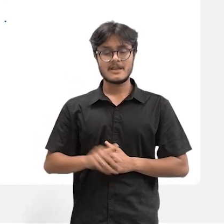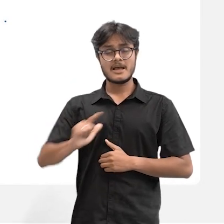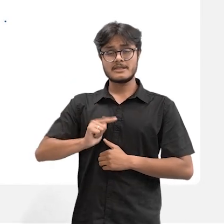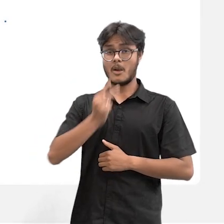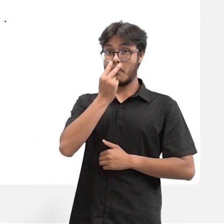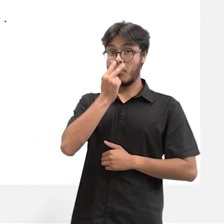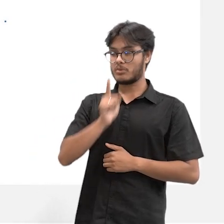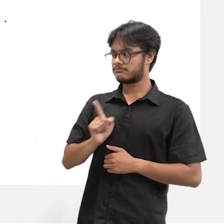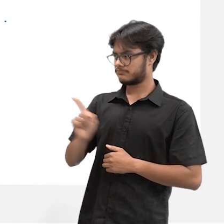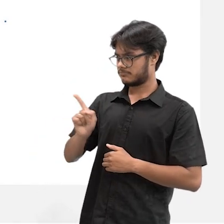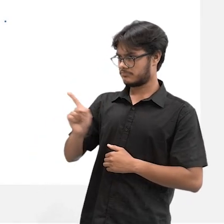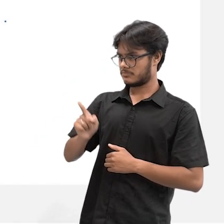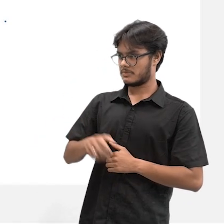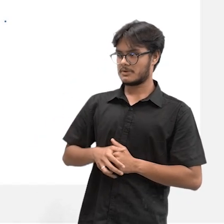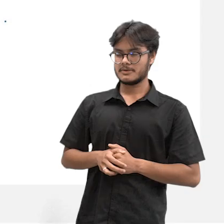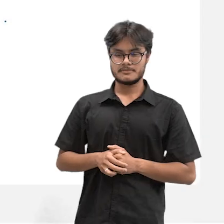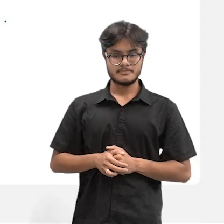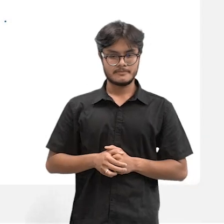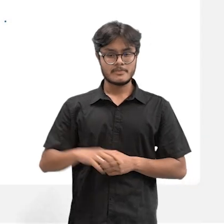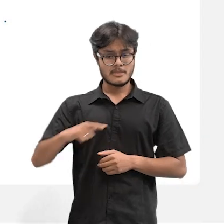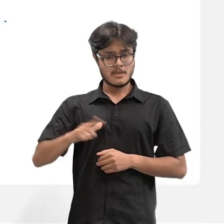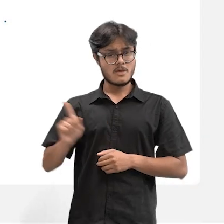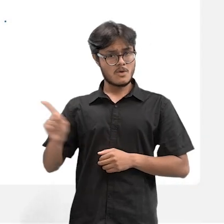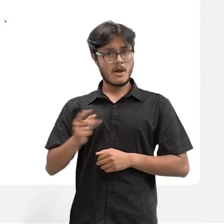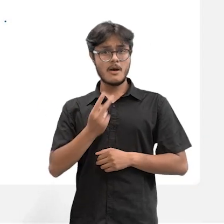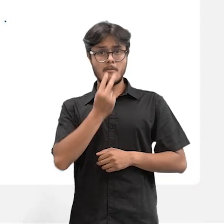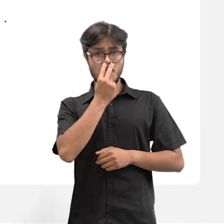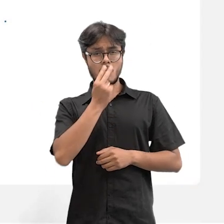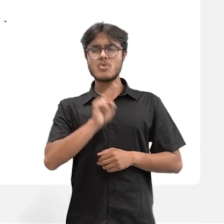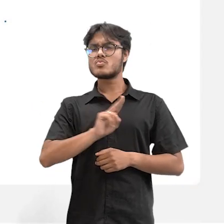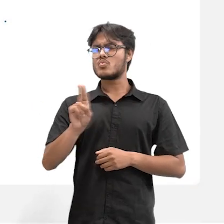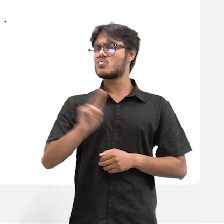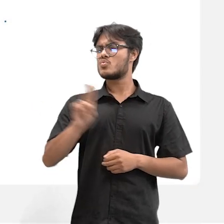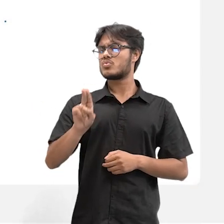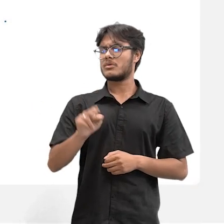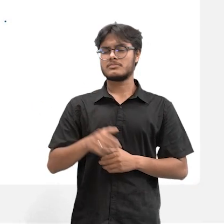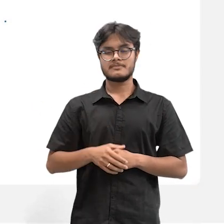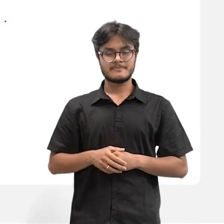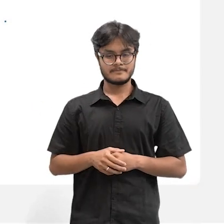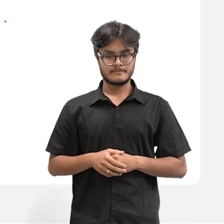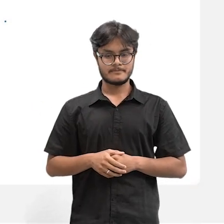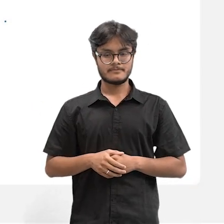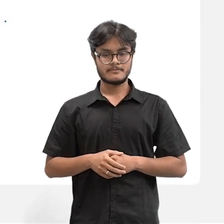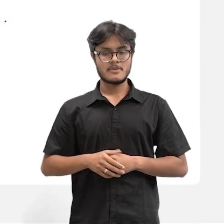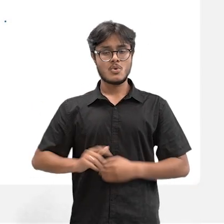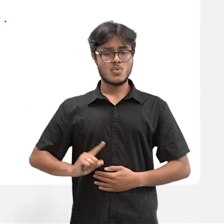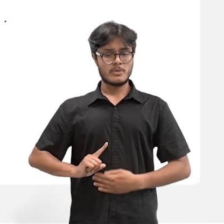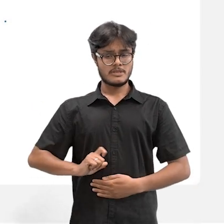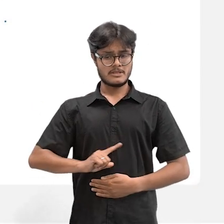Se eu tivesse o porquinho aqui, ó, o porco, a tênia do porco é a tênia